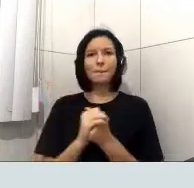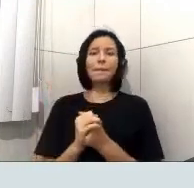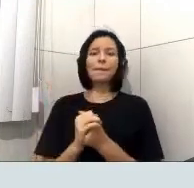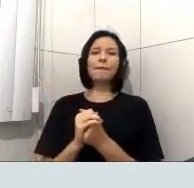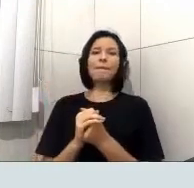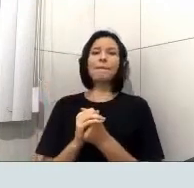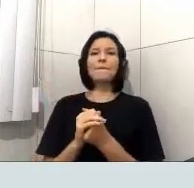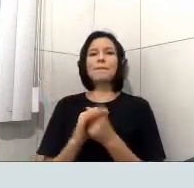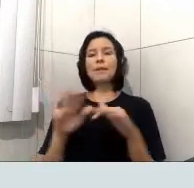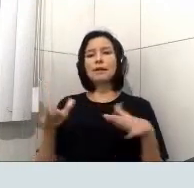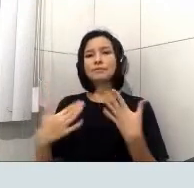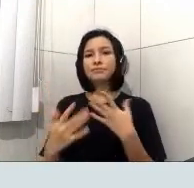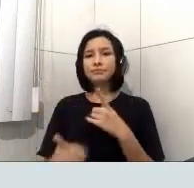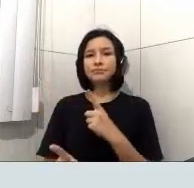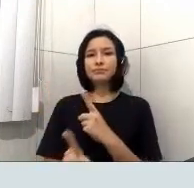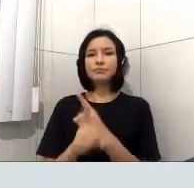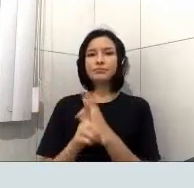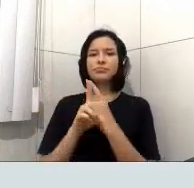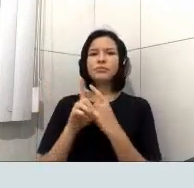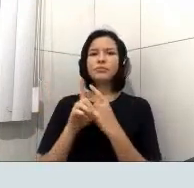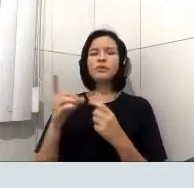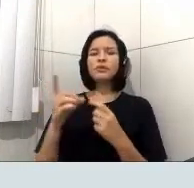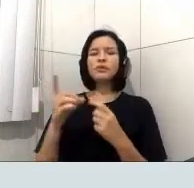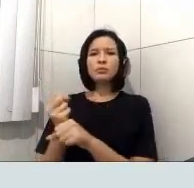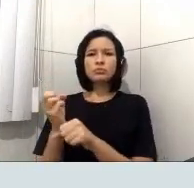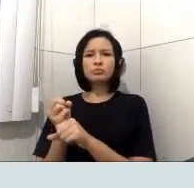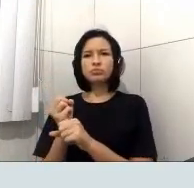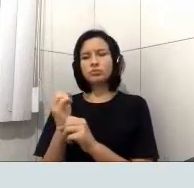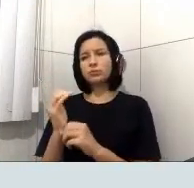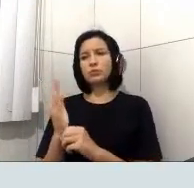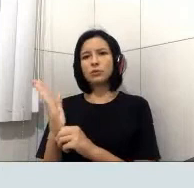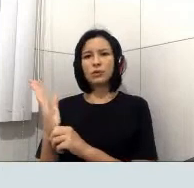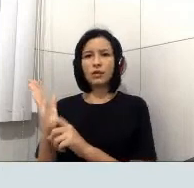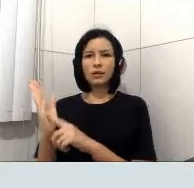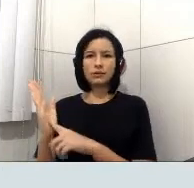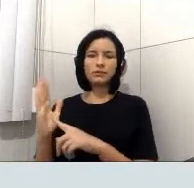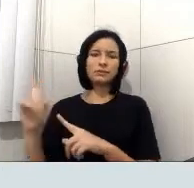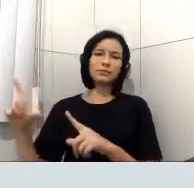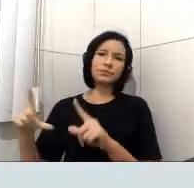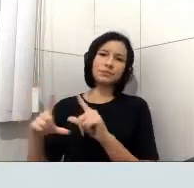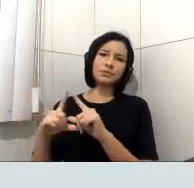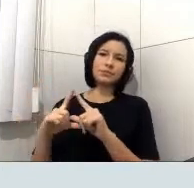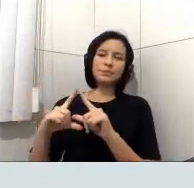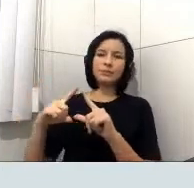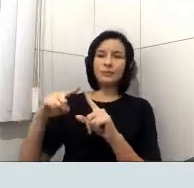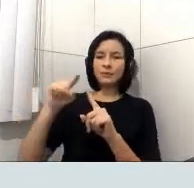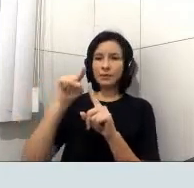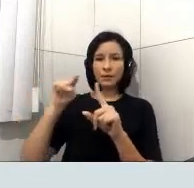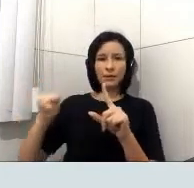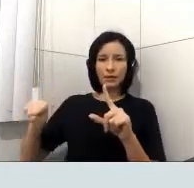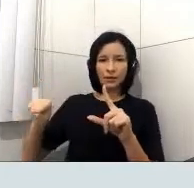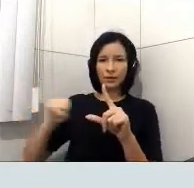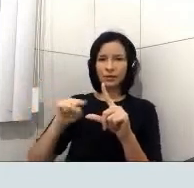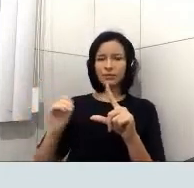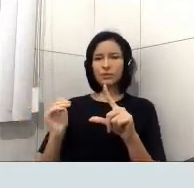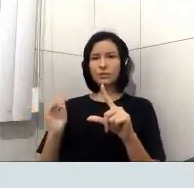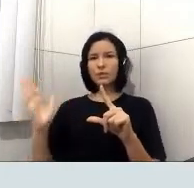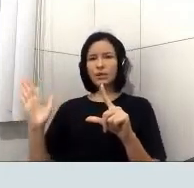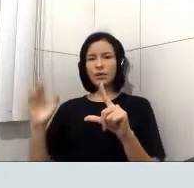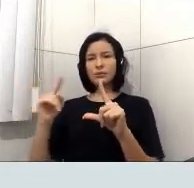Encontrando primeiro a medida do lado do triângulo retângulo que está faltando, ok?